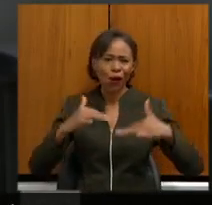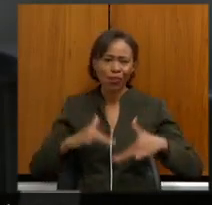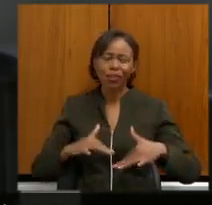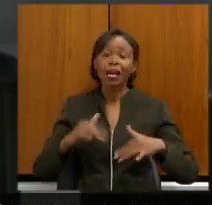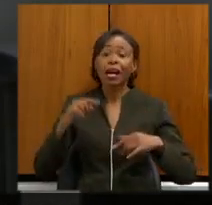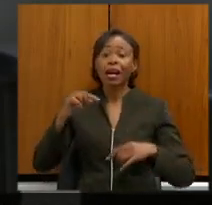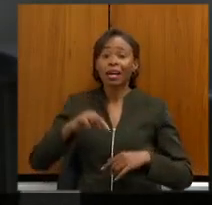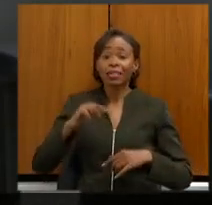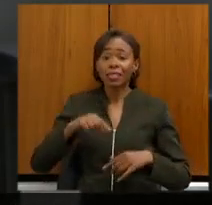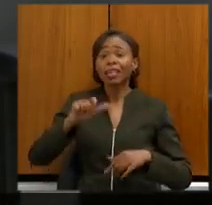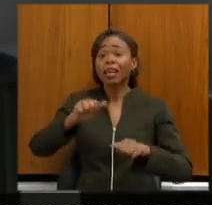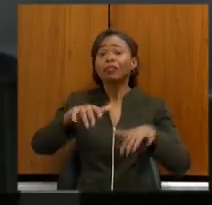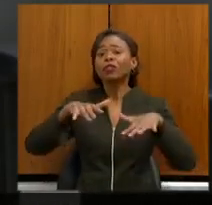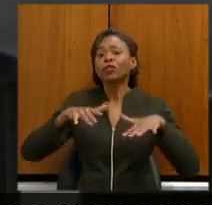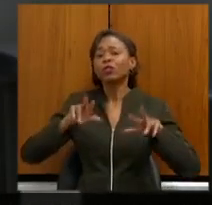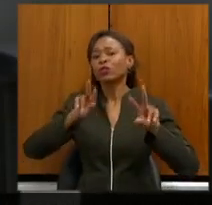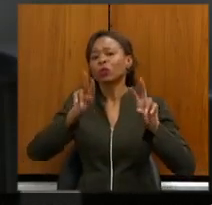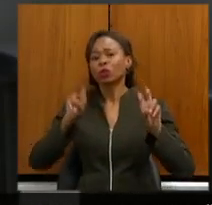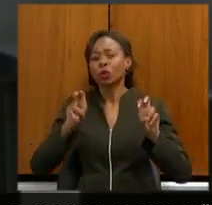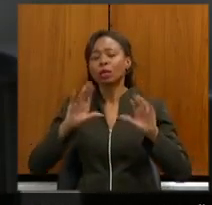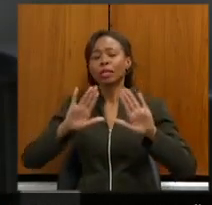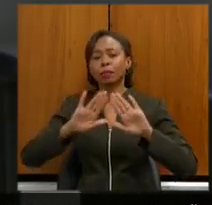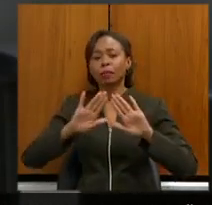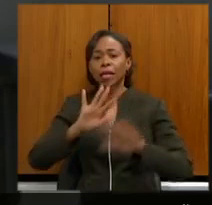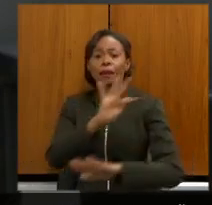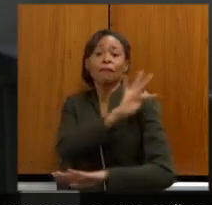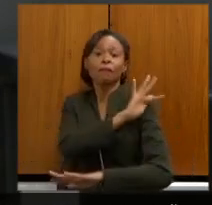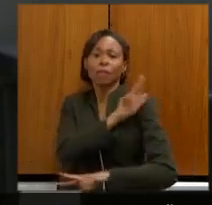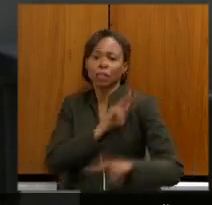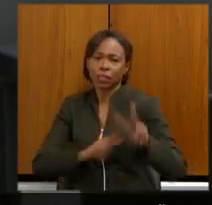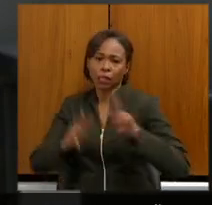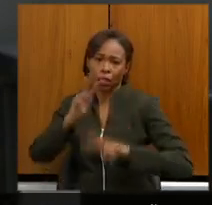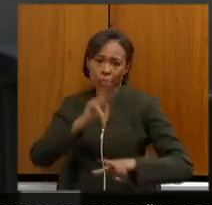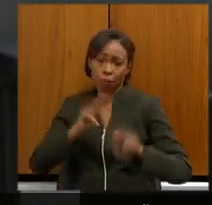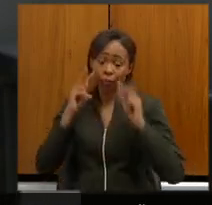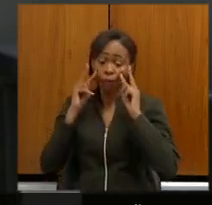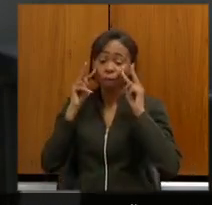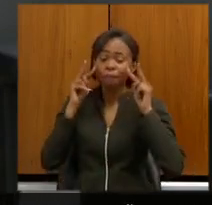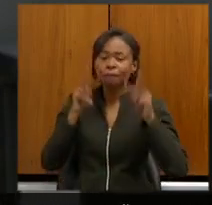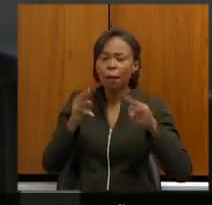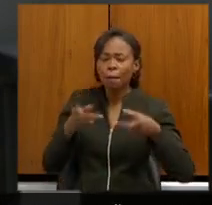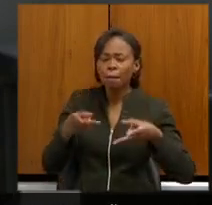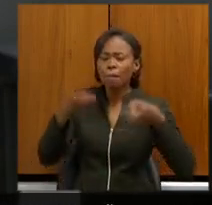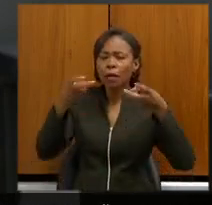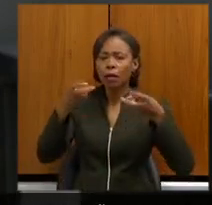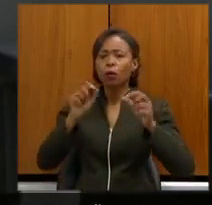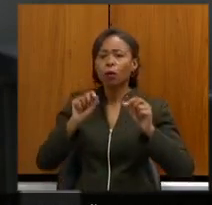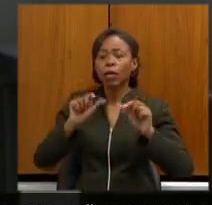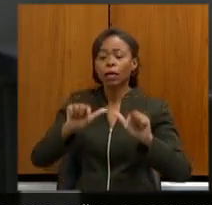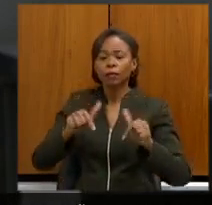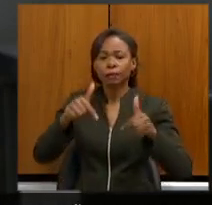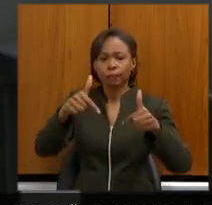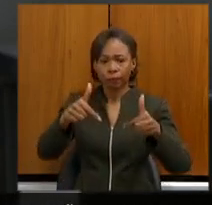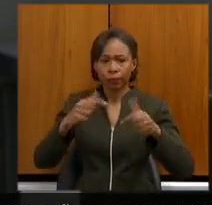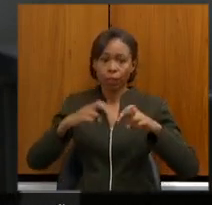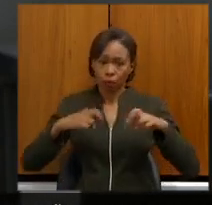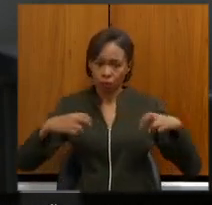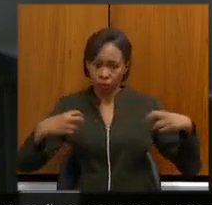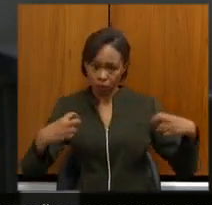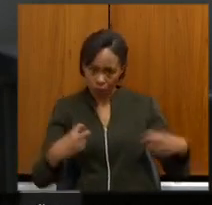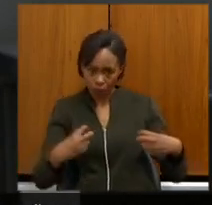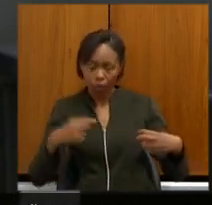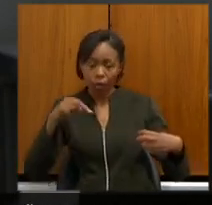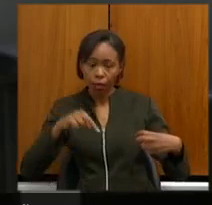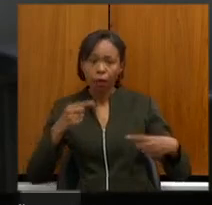fiscaliza para deixar apurar de perto as ações e tem-se desenvolvida pela mesa de diálogo